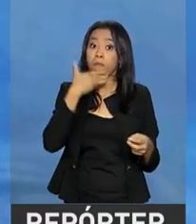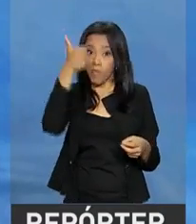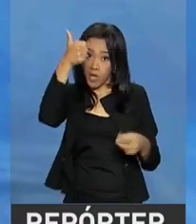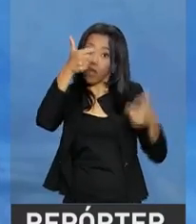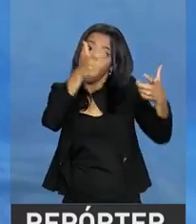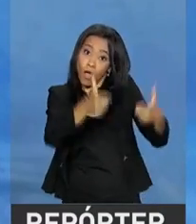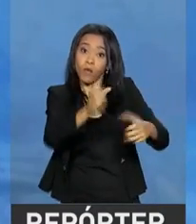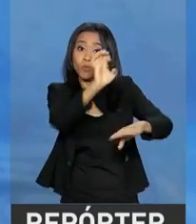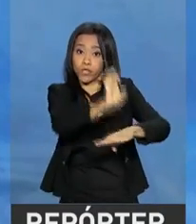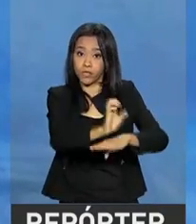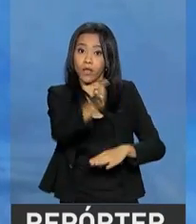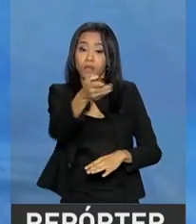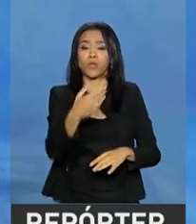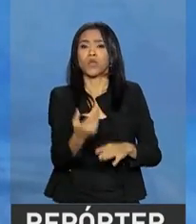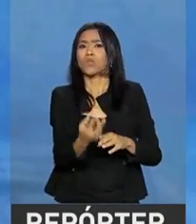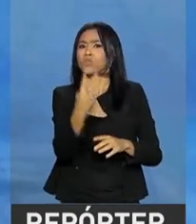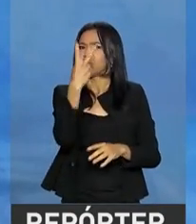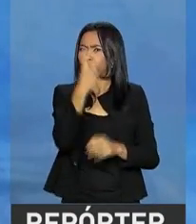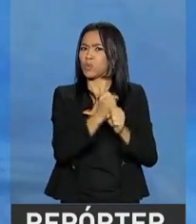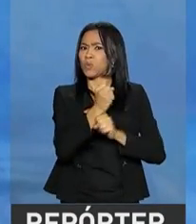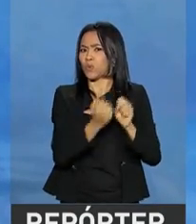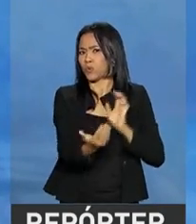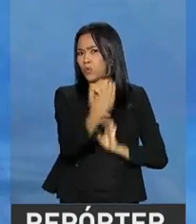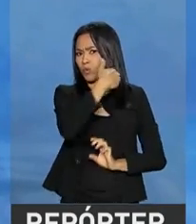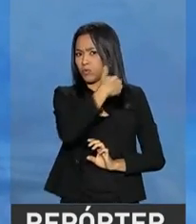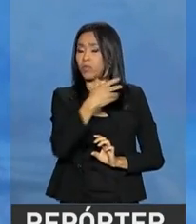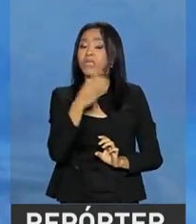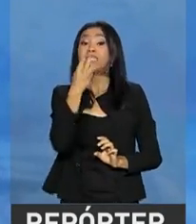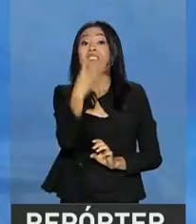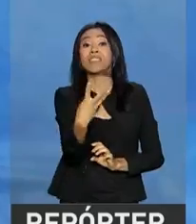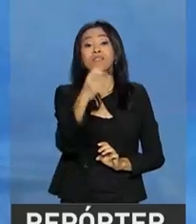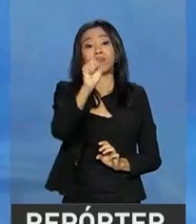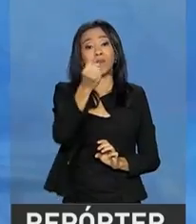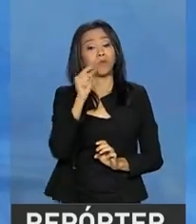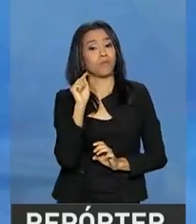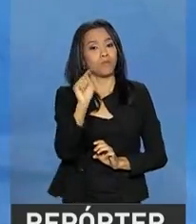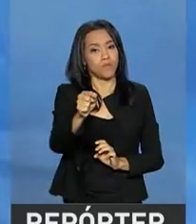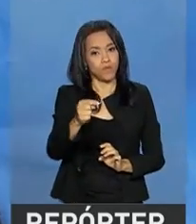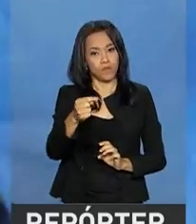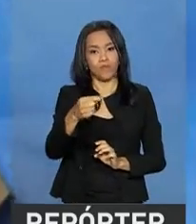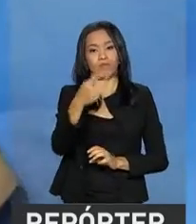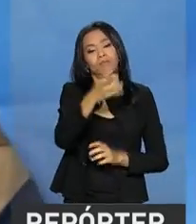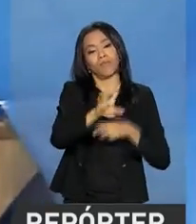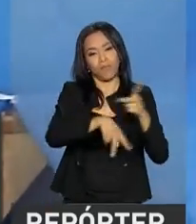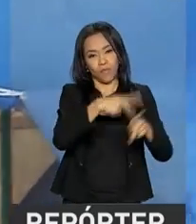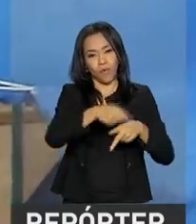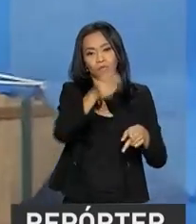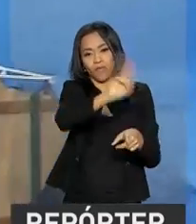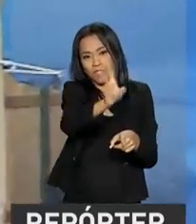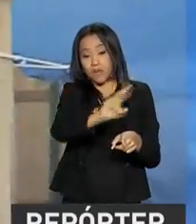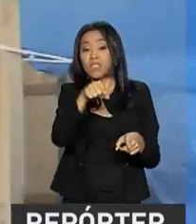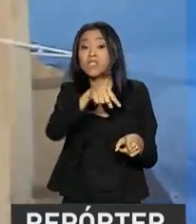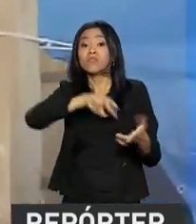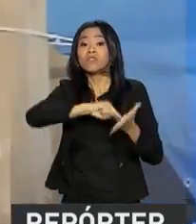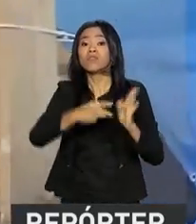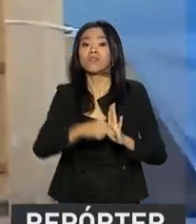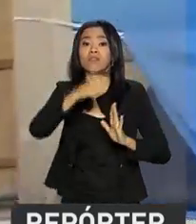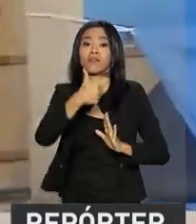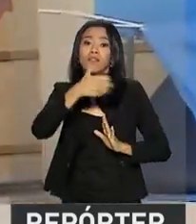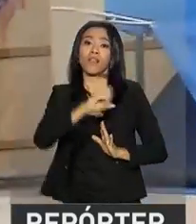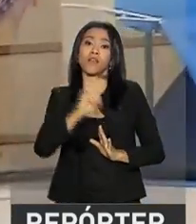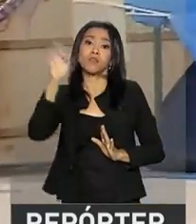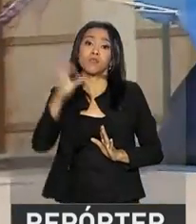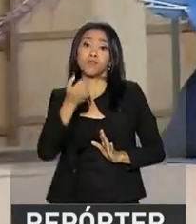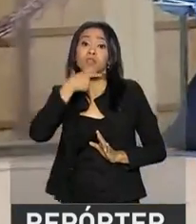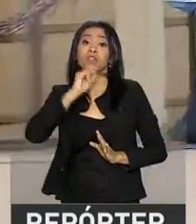Nos últimos 2 anos, o município recebeu cerca de 38 mil venezuelanos, o que corresponde a quase 10% da